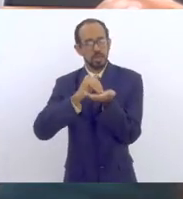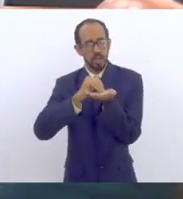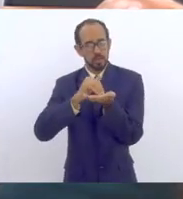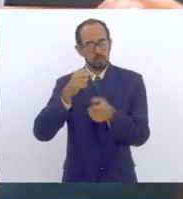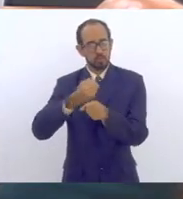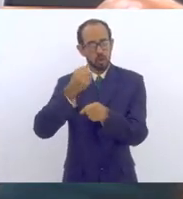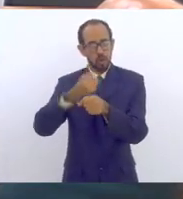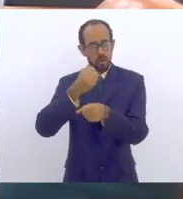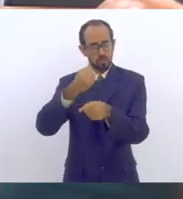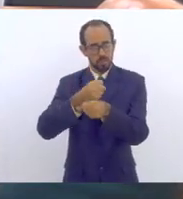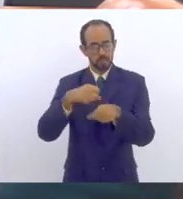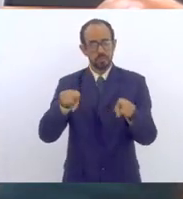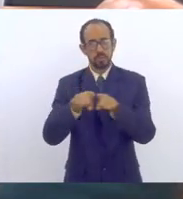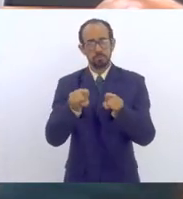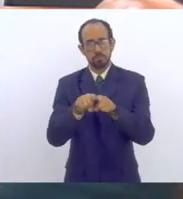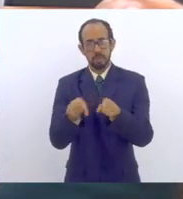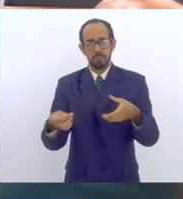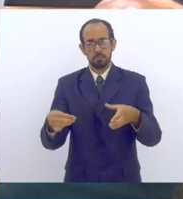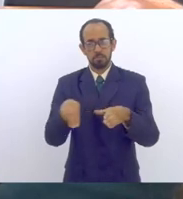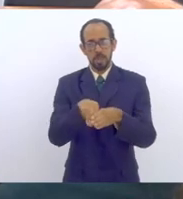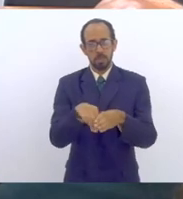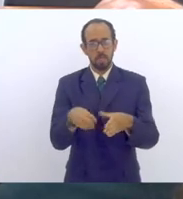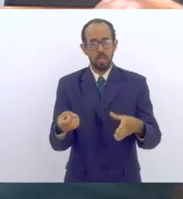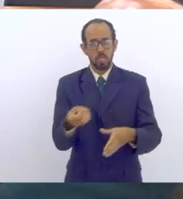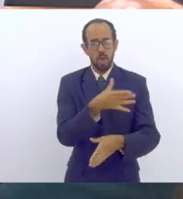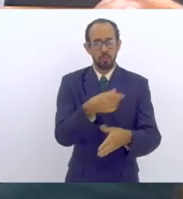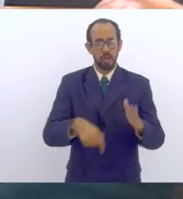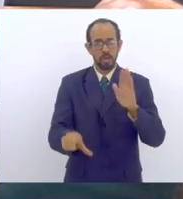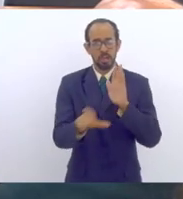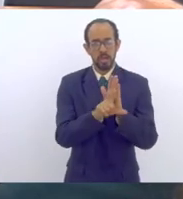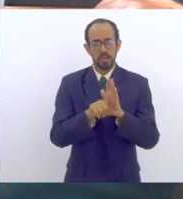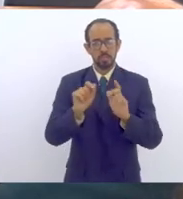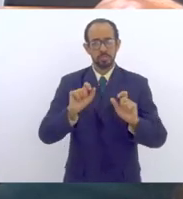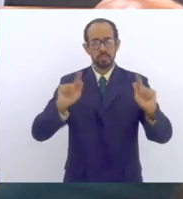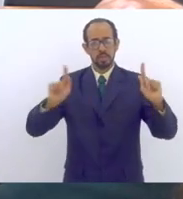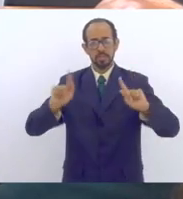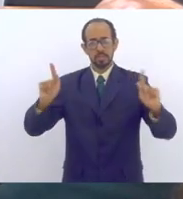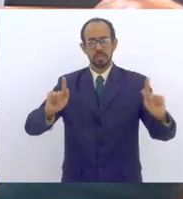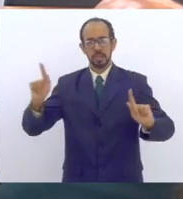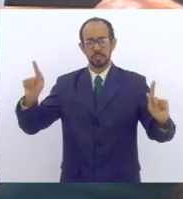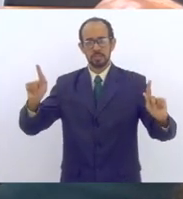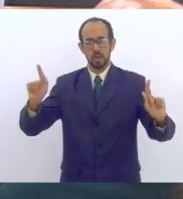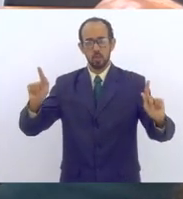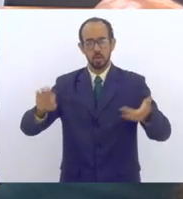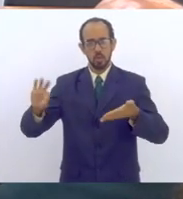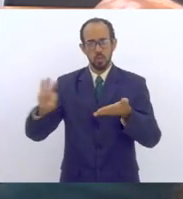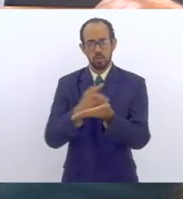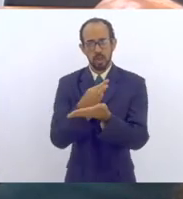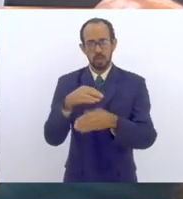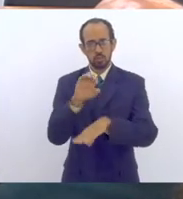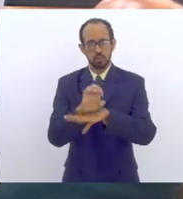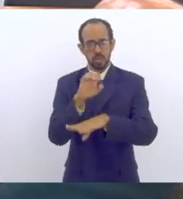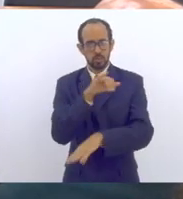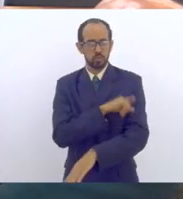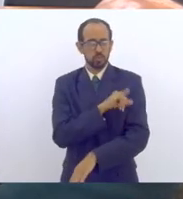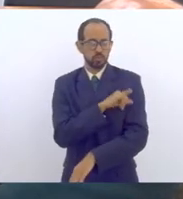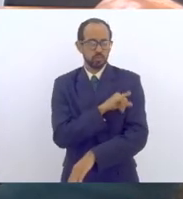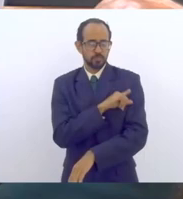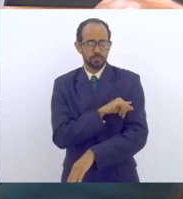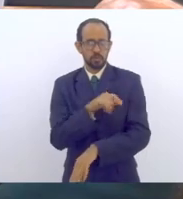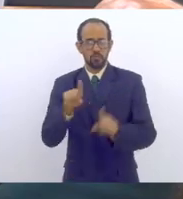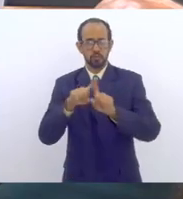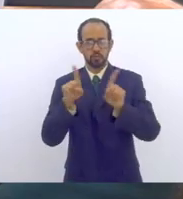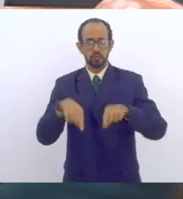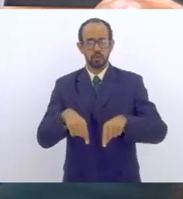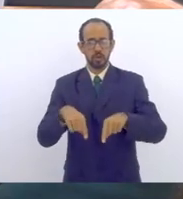do comitê técnico de regulamentação da nova lei de licitações e contrato do Estado do Rio de Janeiro é servidor na Prefeitura